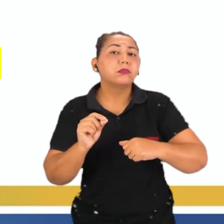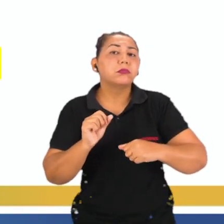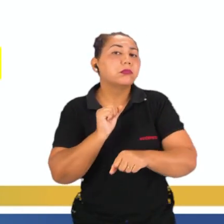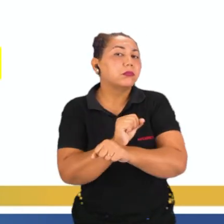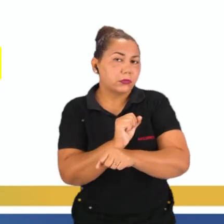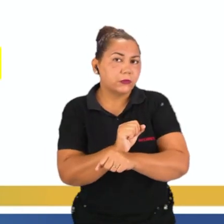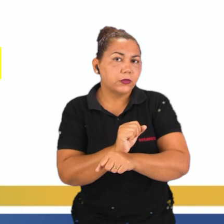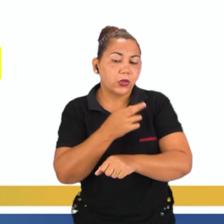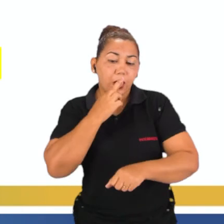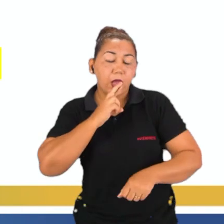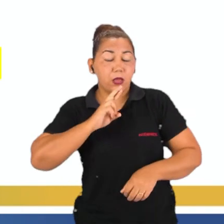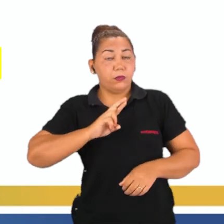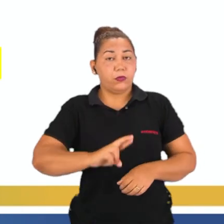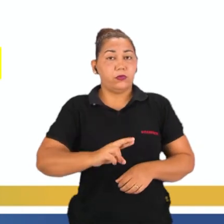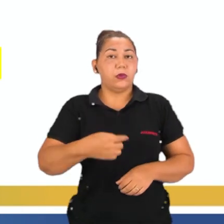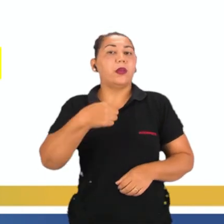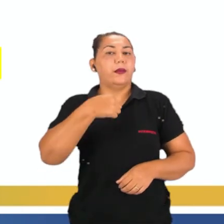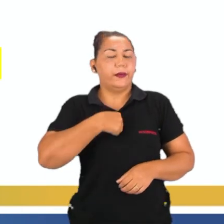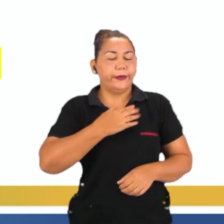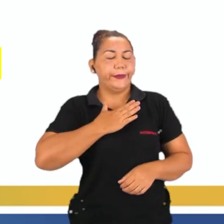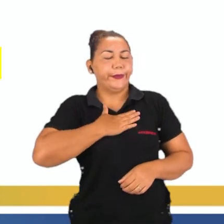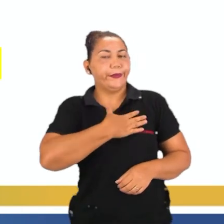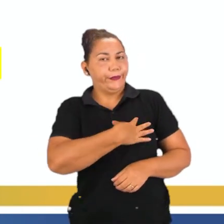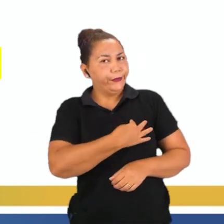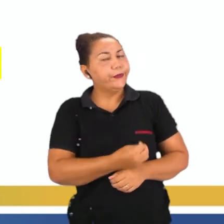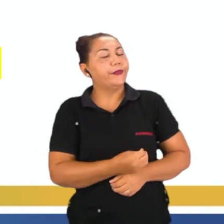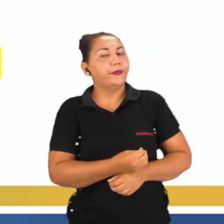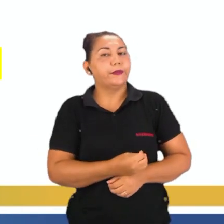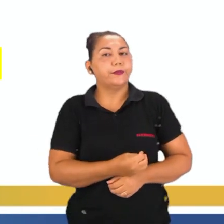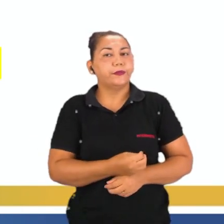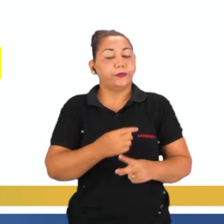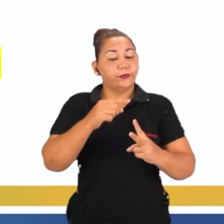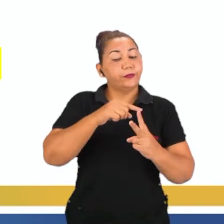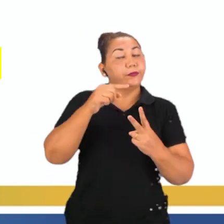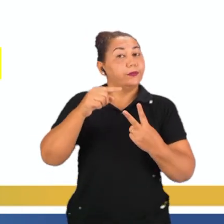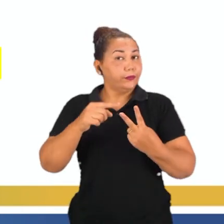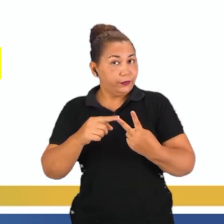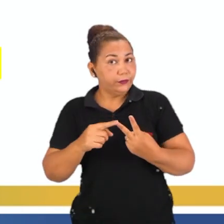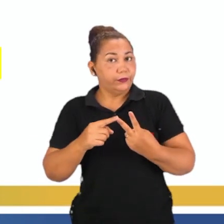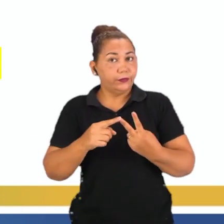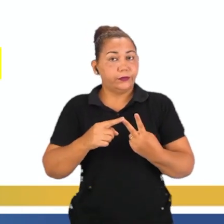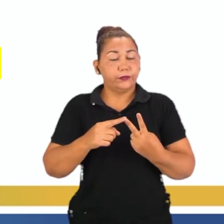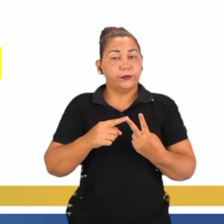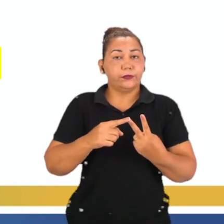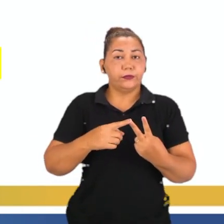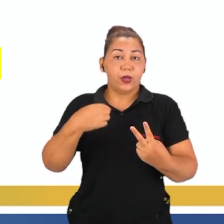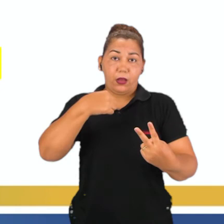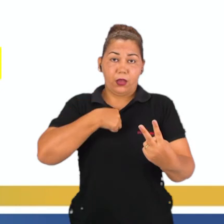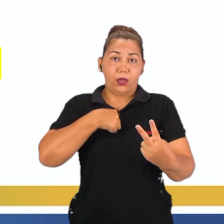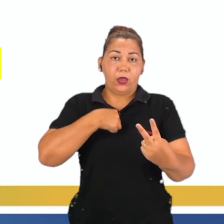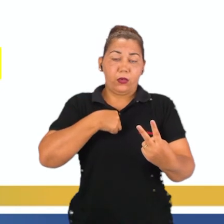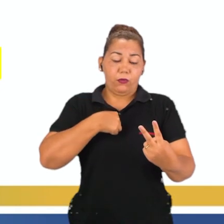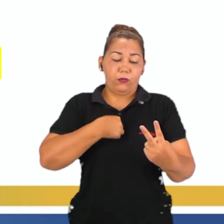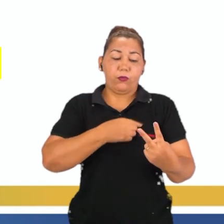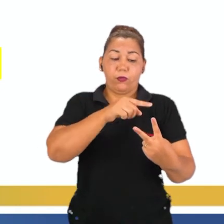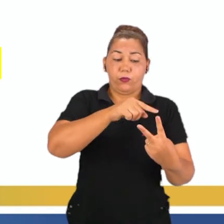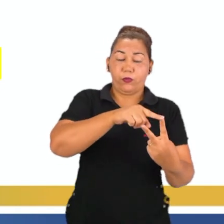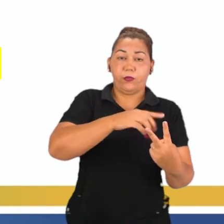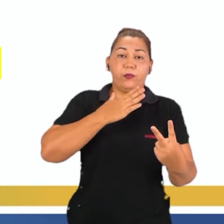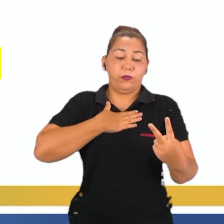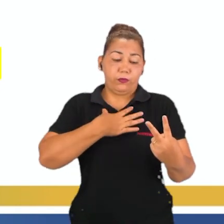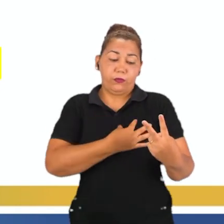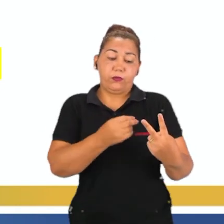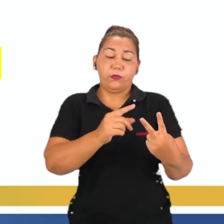meu filho. Vejam que aqui nós temos dois núcleos do sujeito. Eu e filho. Neste caso, temos um